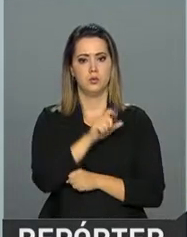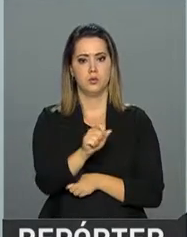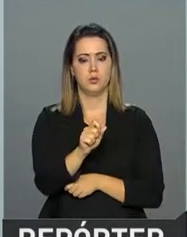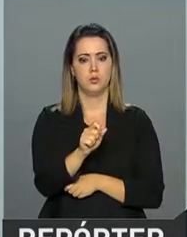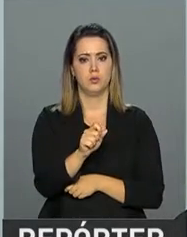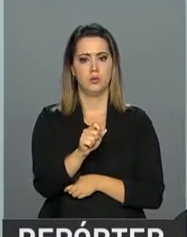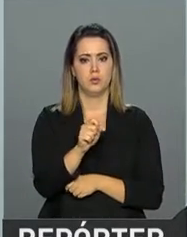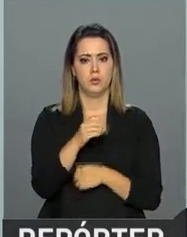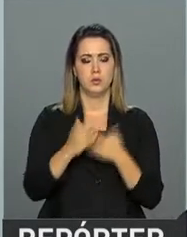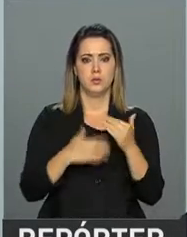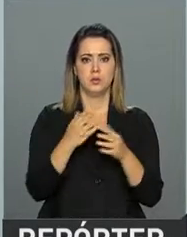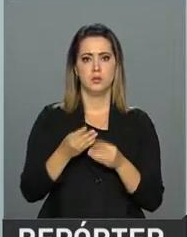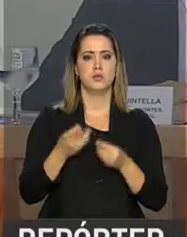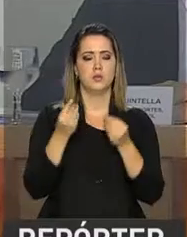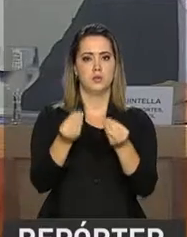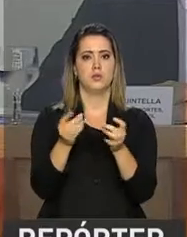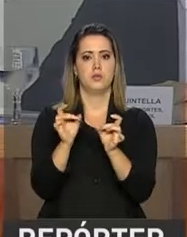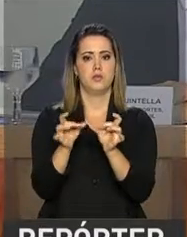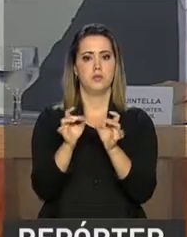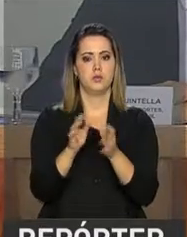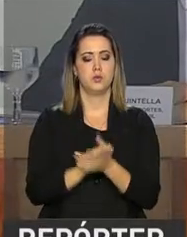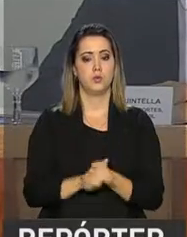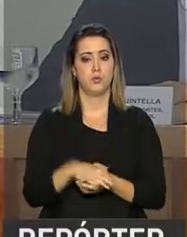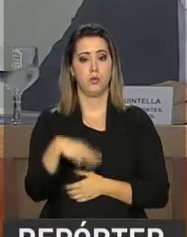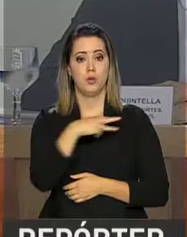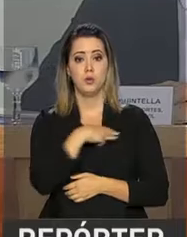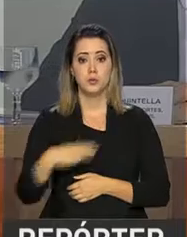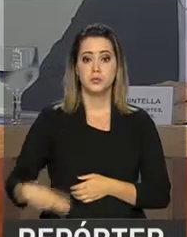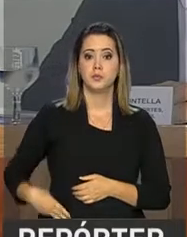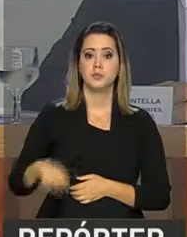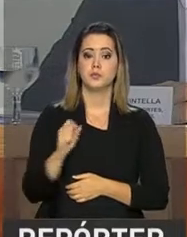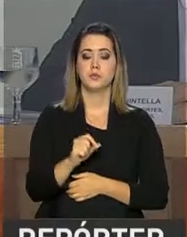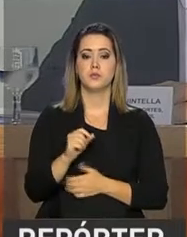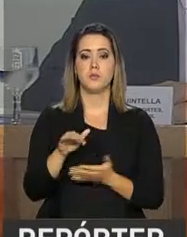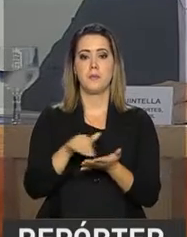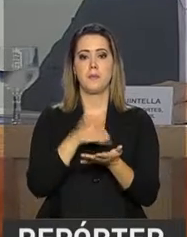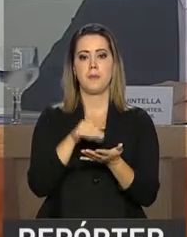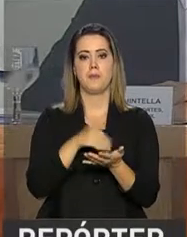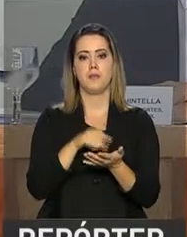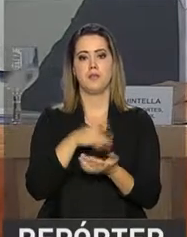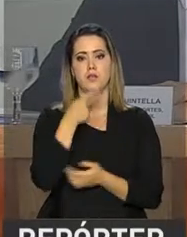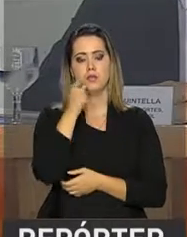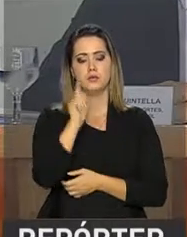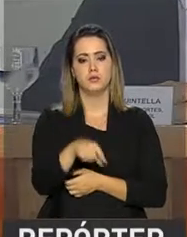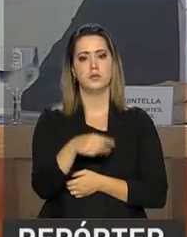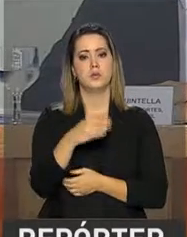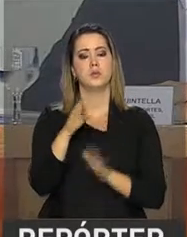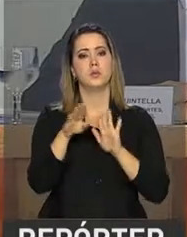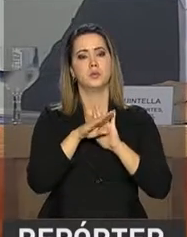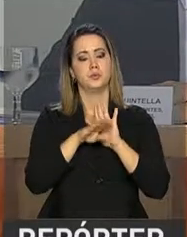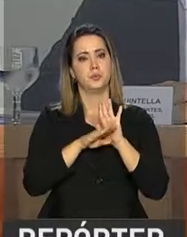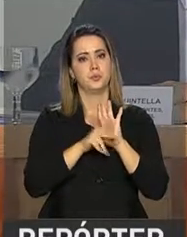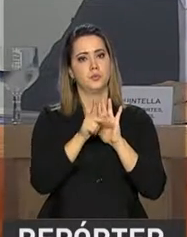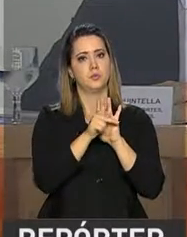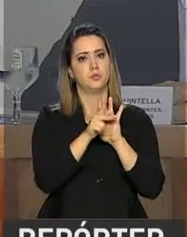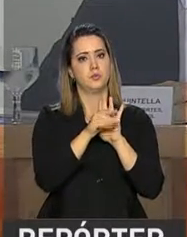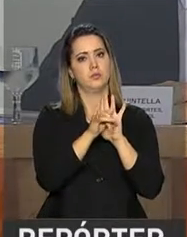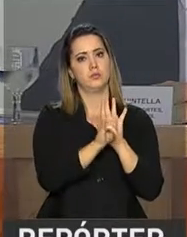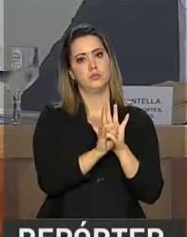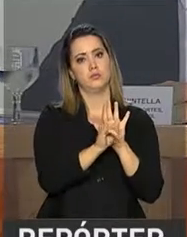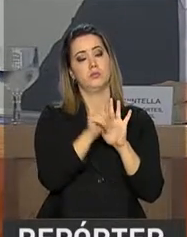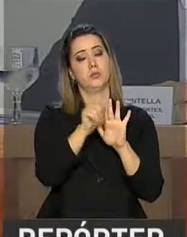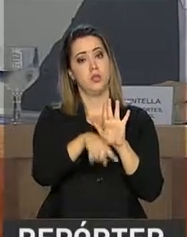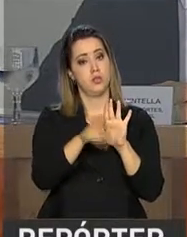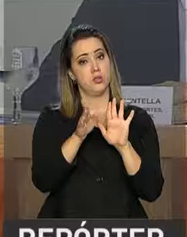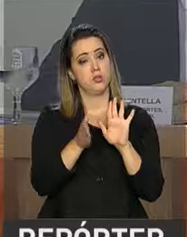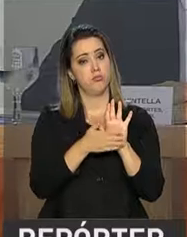serem concedidas o ministro da secretaria geral da presidência defendeu que o programa de parcerias de investimentos